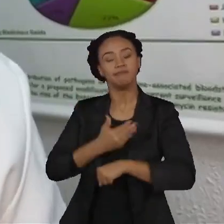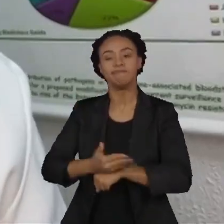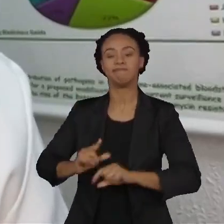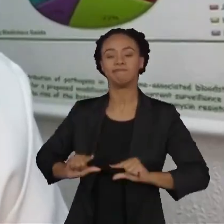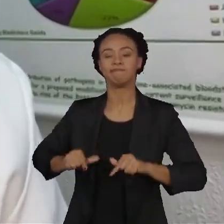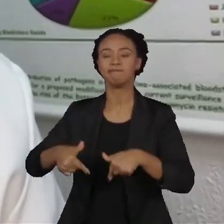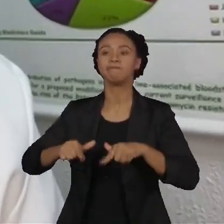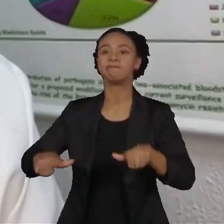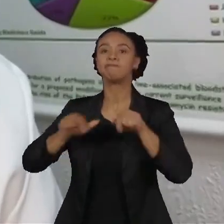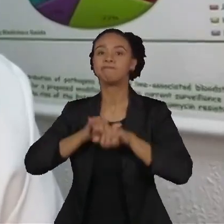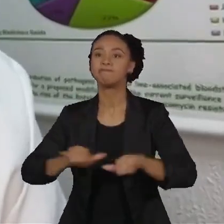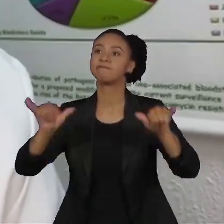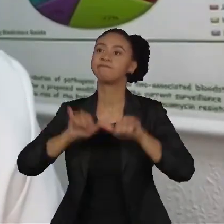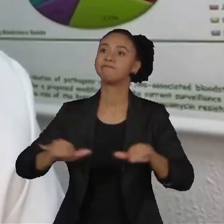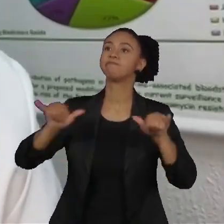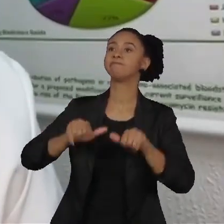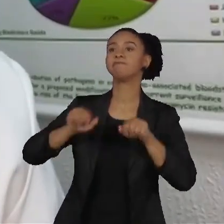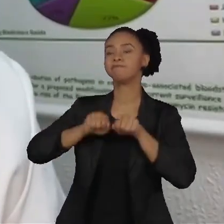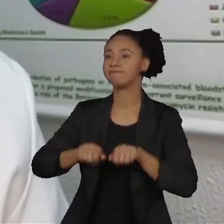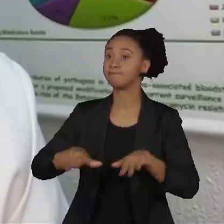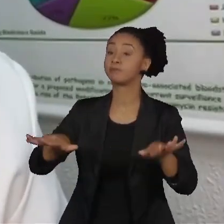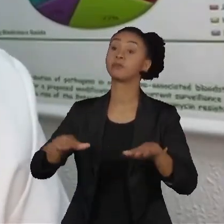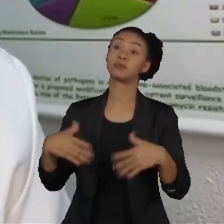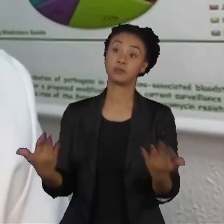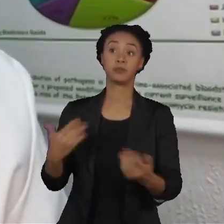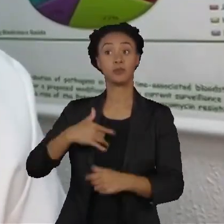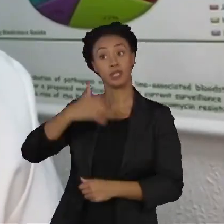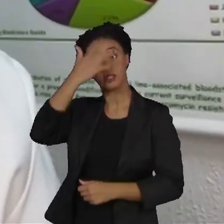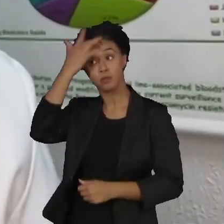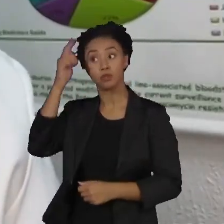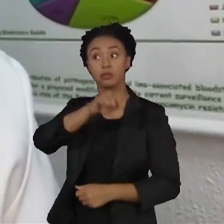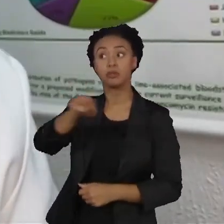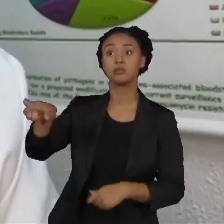a informação chegue às pessoas e que as pessoas,